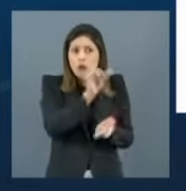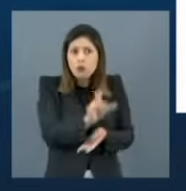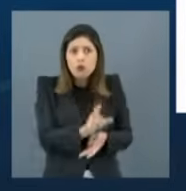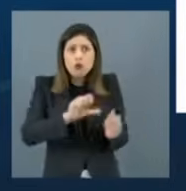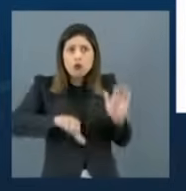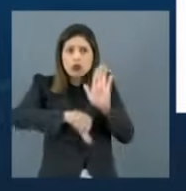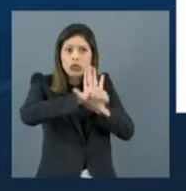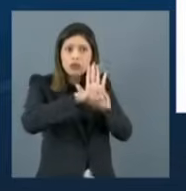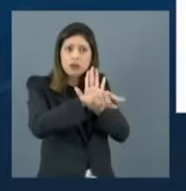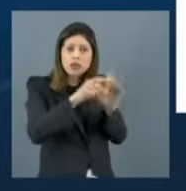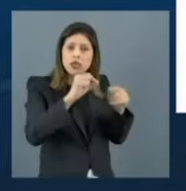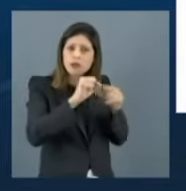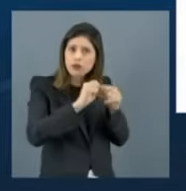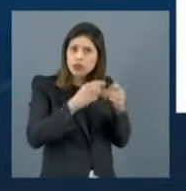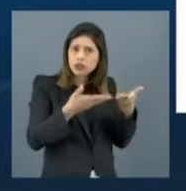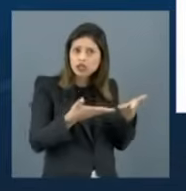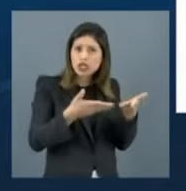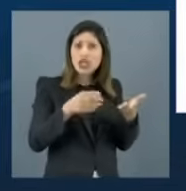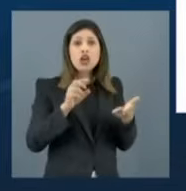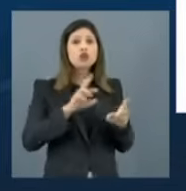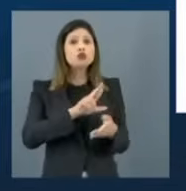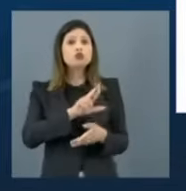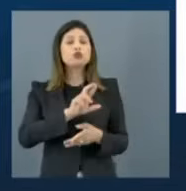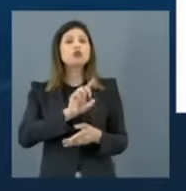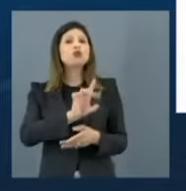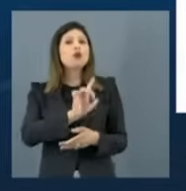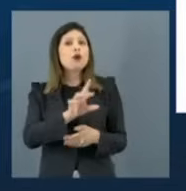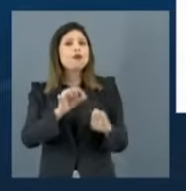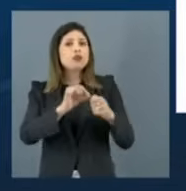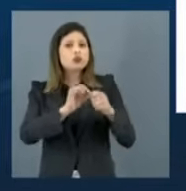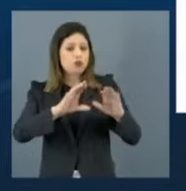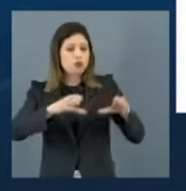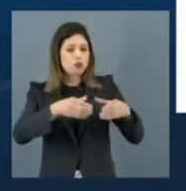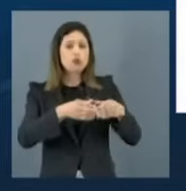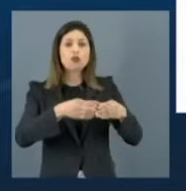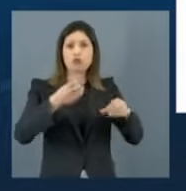empresários que faziam vários comentários.